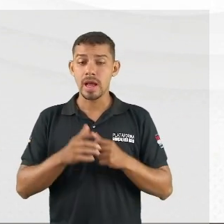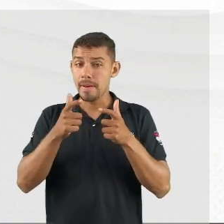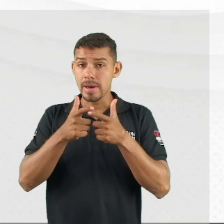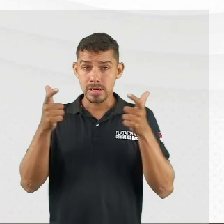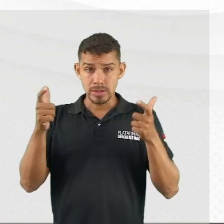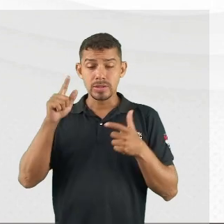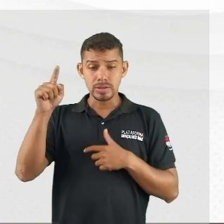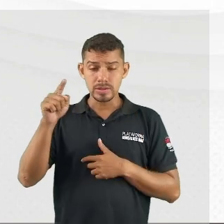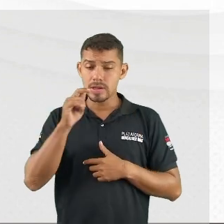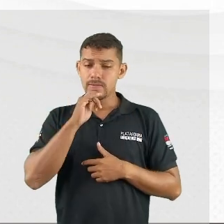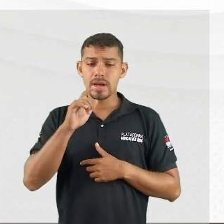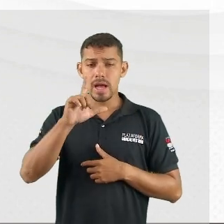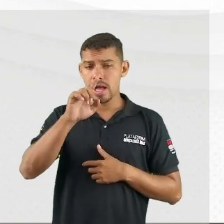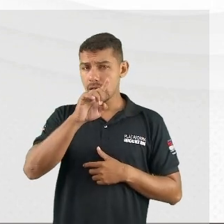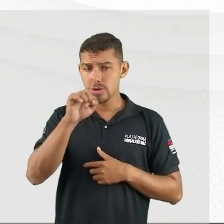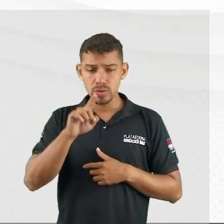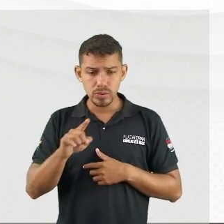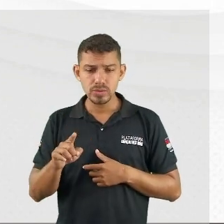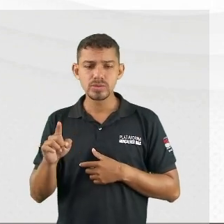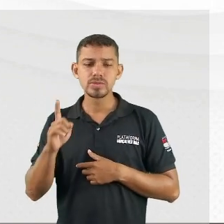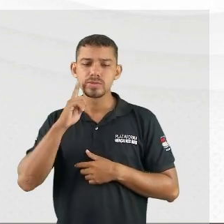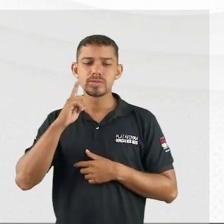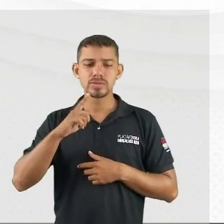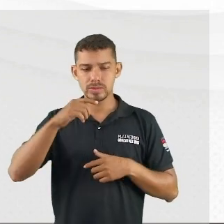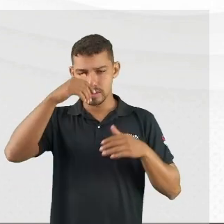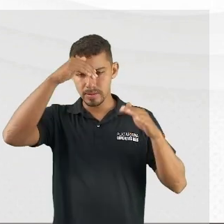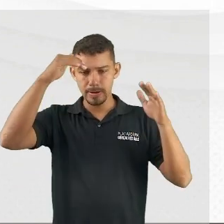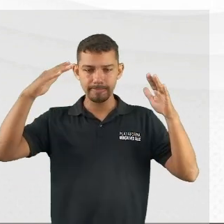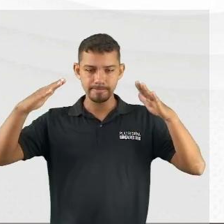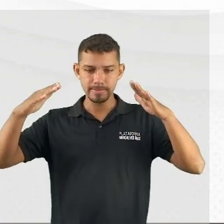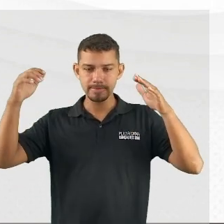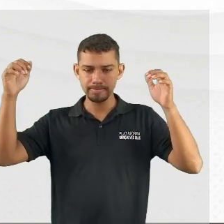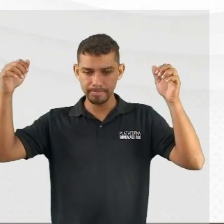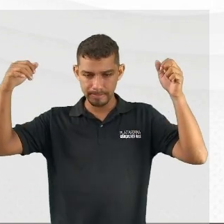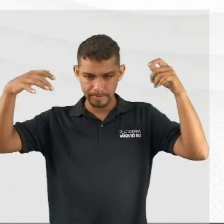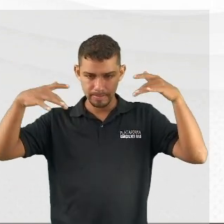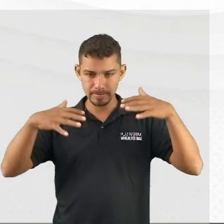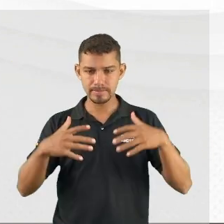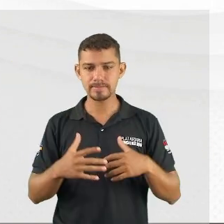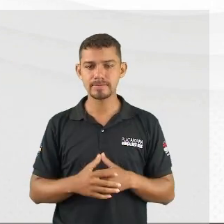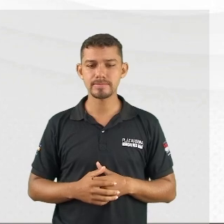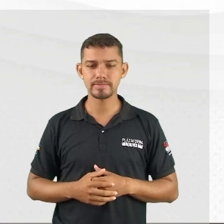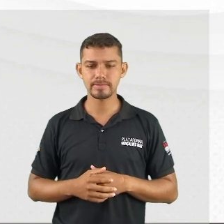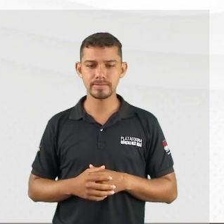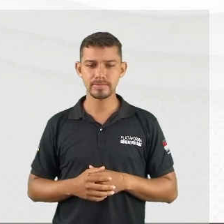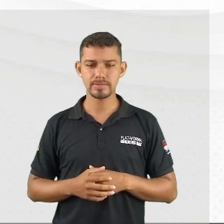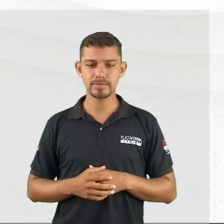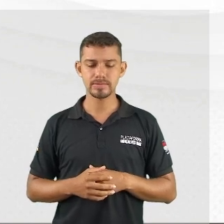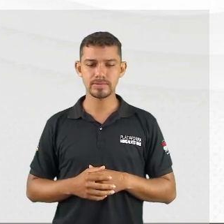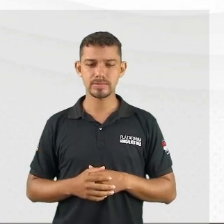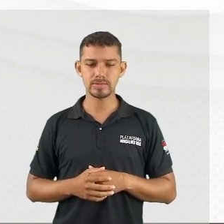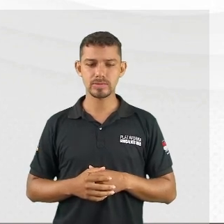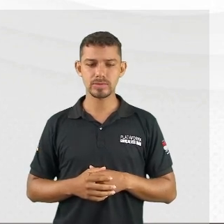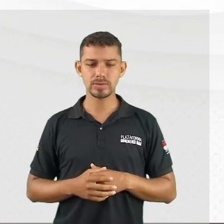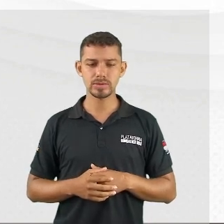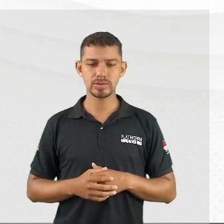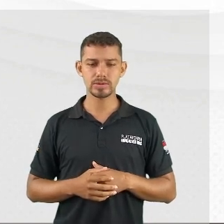parte dela, como a luz ultravioleta, ela passa por essas paredes aqui, ó, por essa parte transparente. Aí ela vai